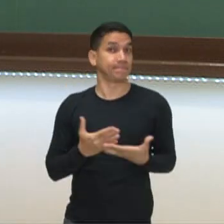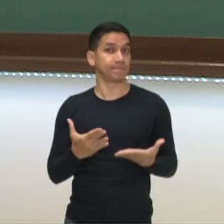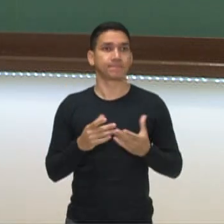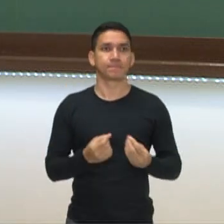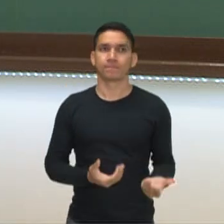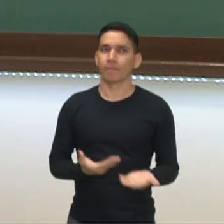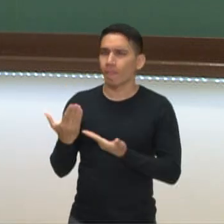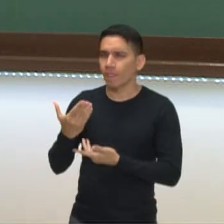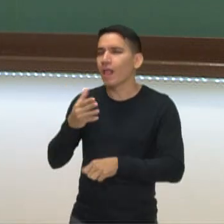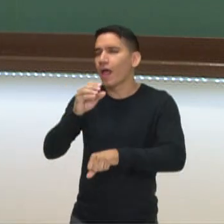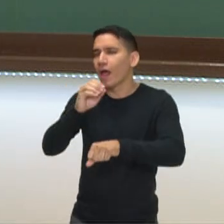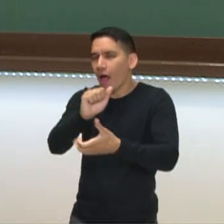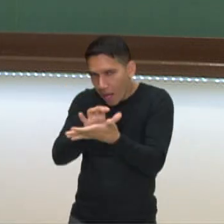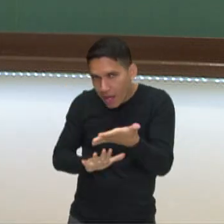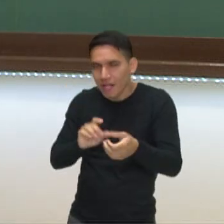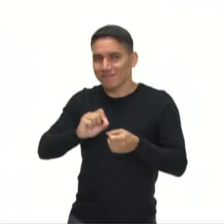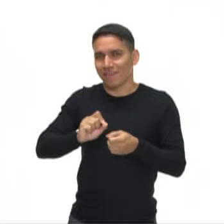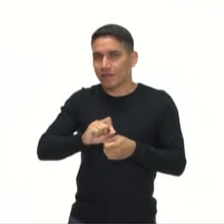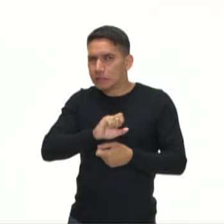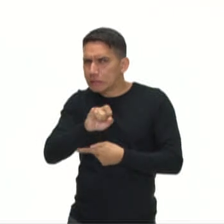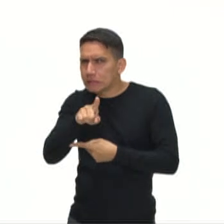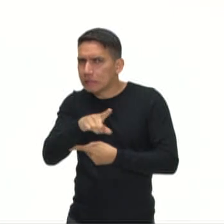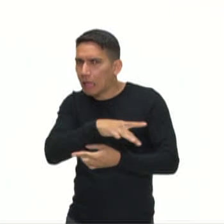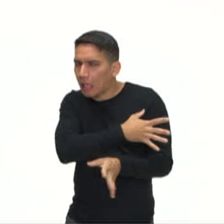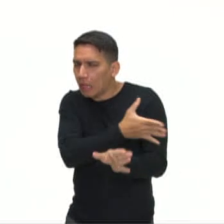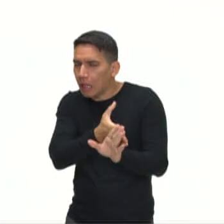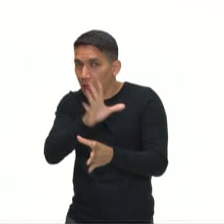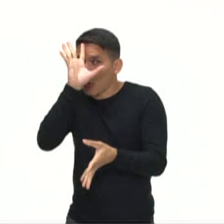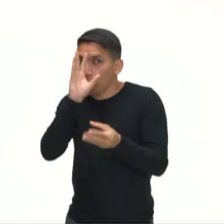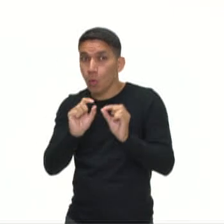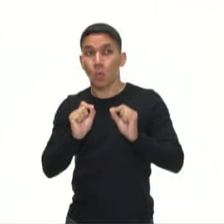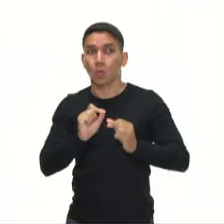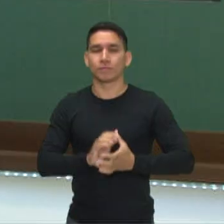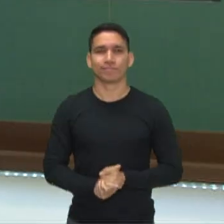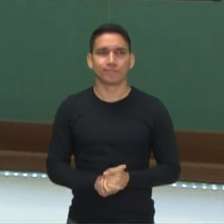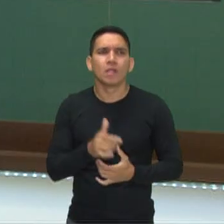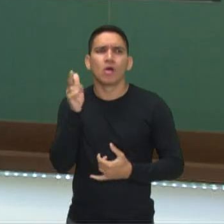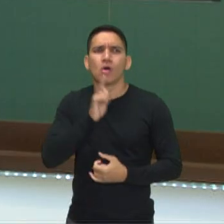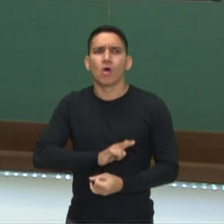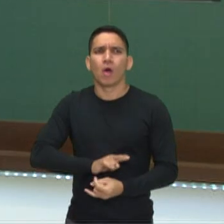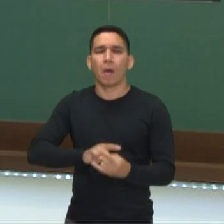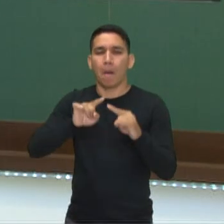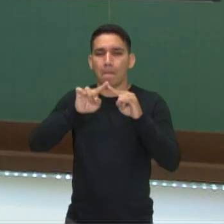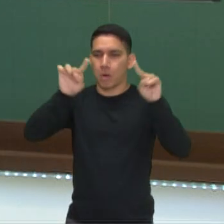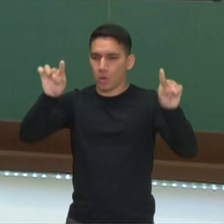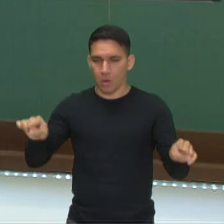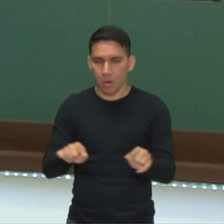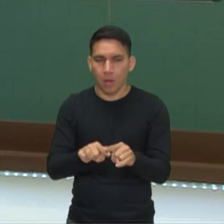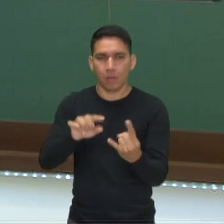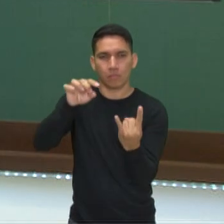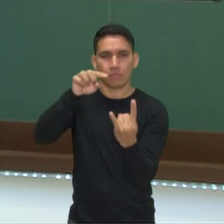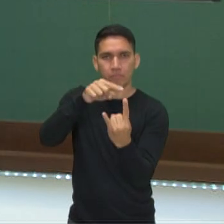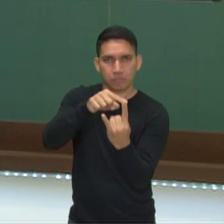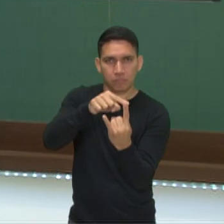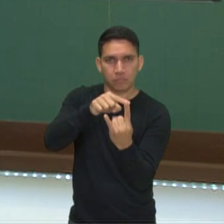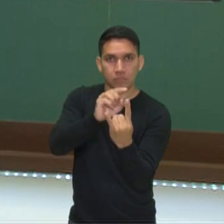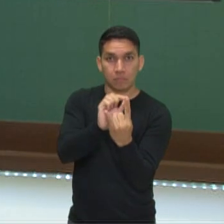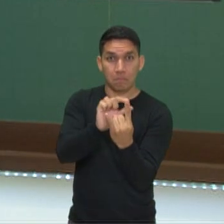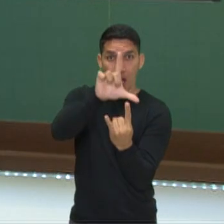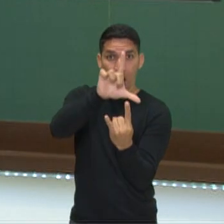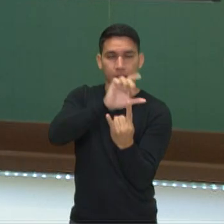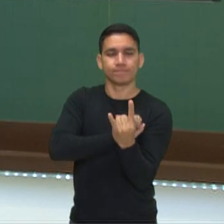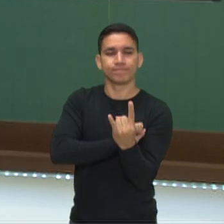Bom, vamos fazer uma atividade aqui para ver se você entendeu o seguinte. Para ligar um circuito, você tem que ligar um polo positivo,